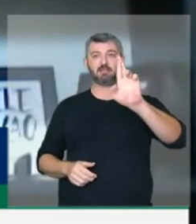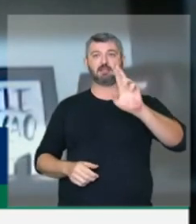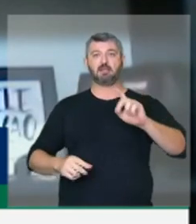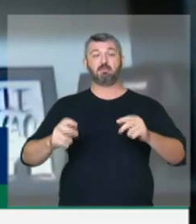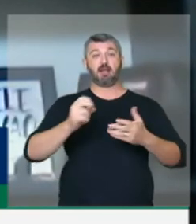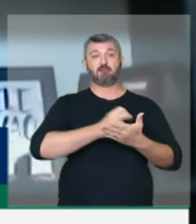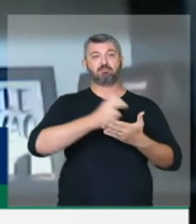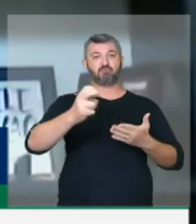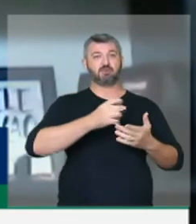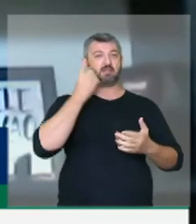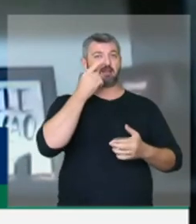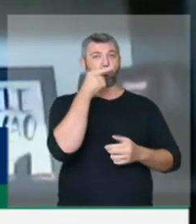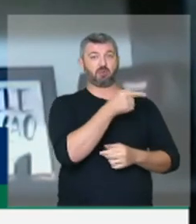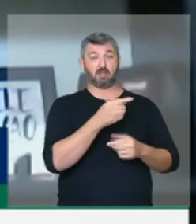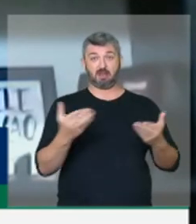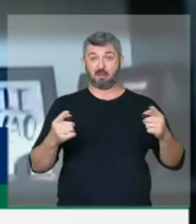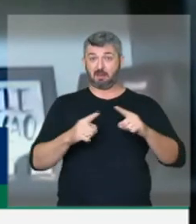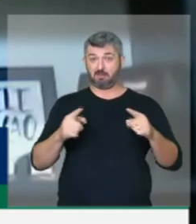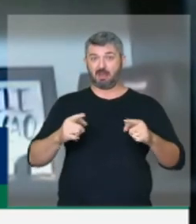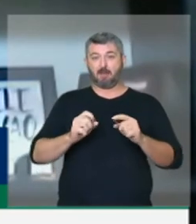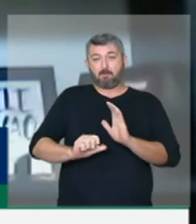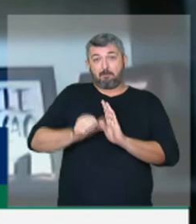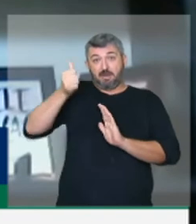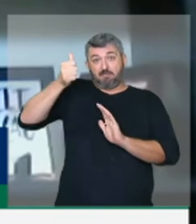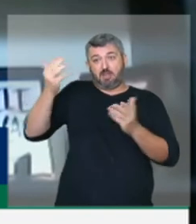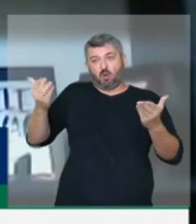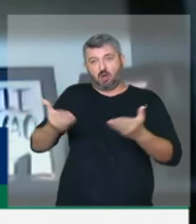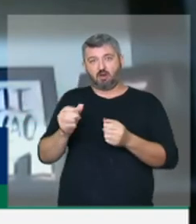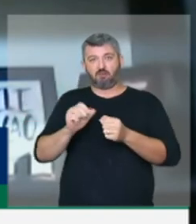seu mandato, mas esse é um primeiro passo de uma